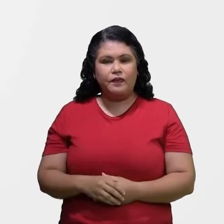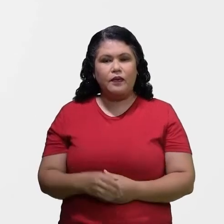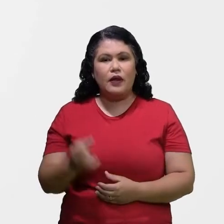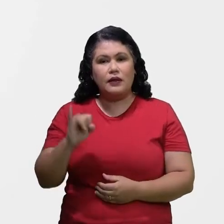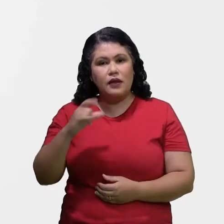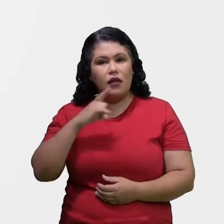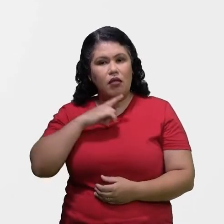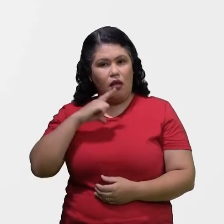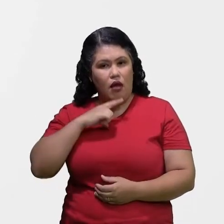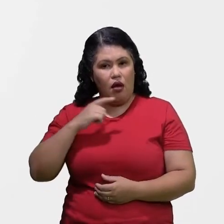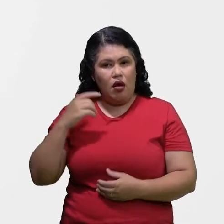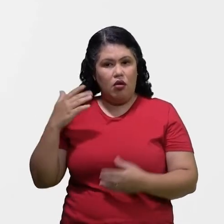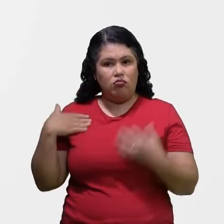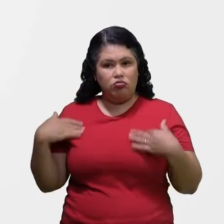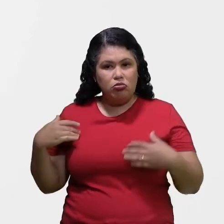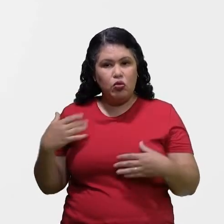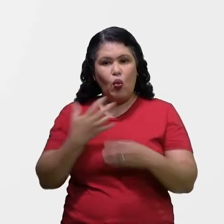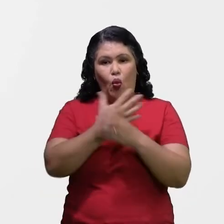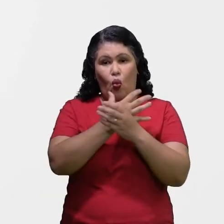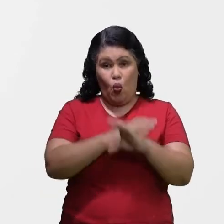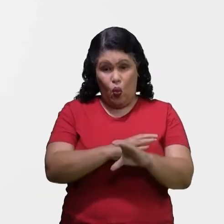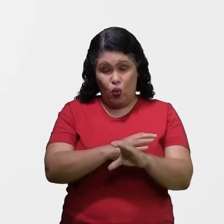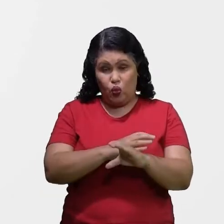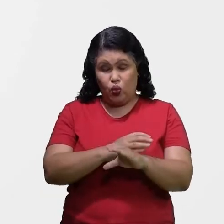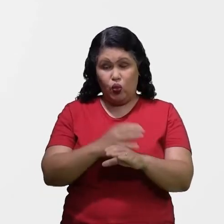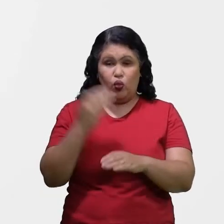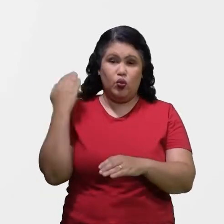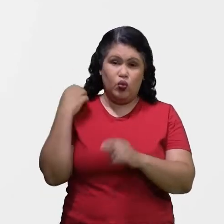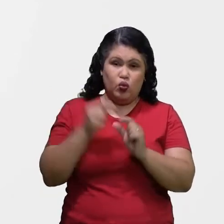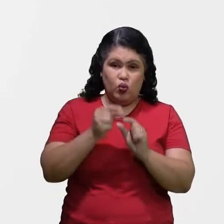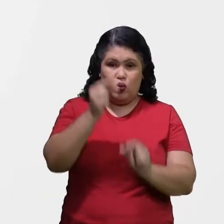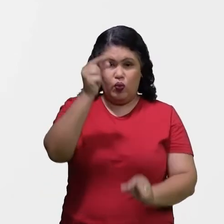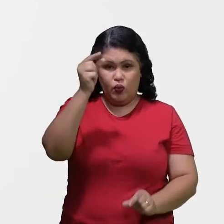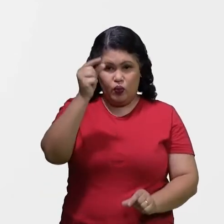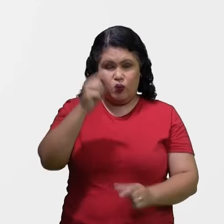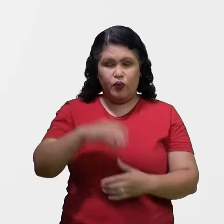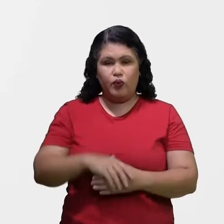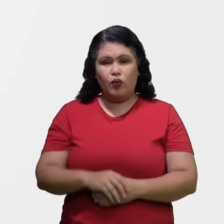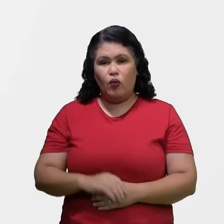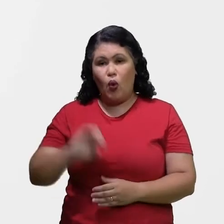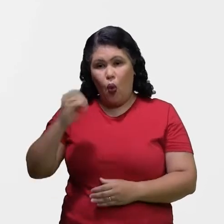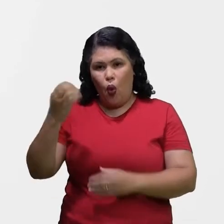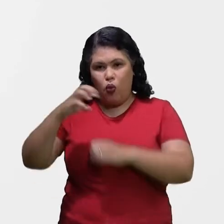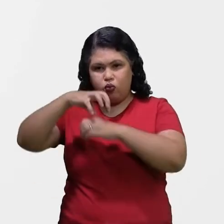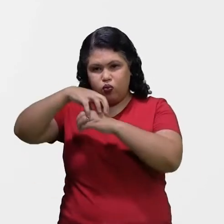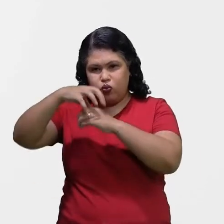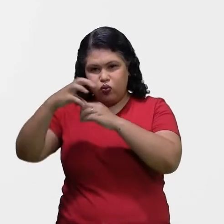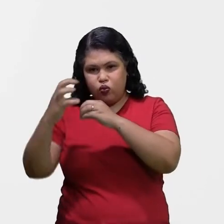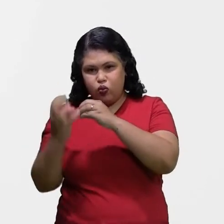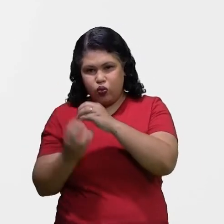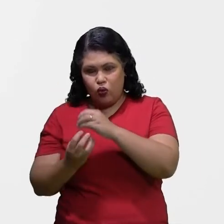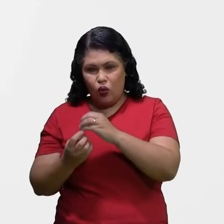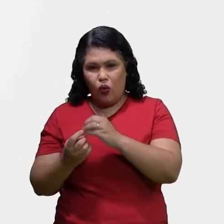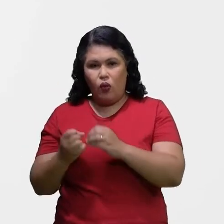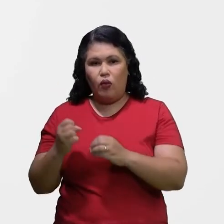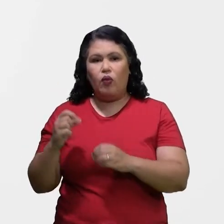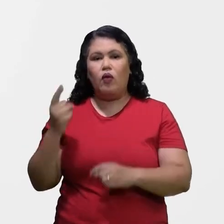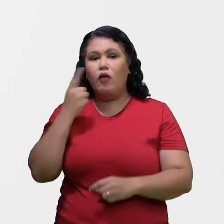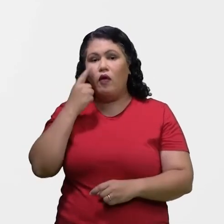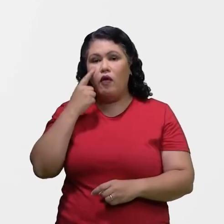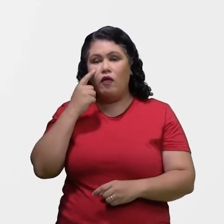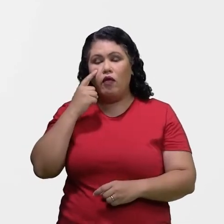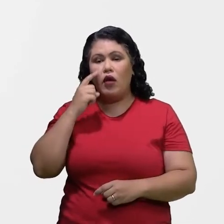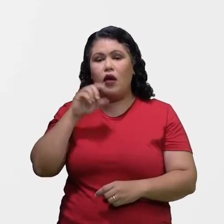mas não é o esqueleto que nós temos como uma coluna vertebral. Vocês estão vendo a onça, né? Vocês estão